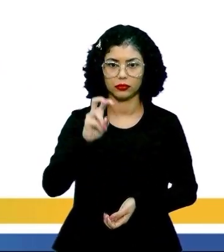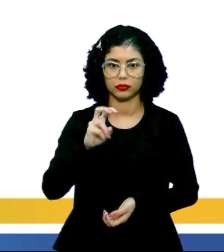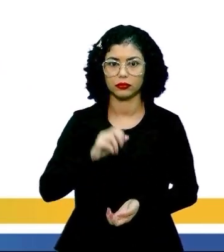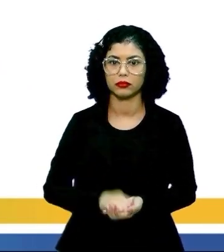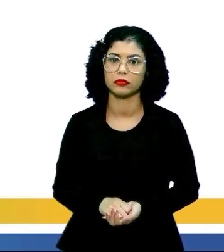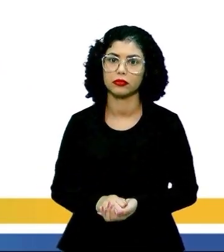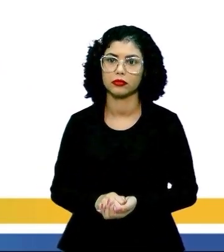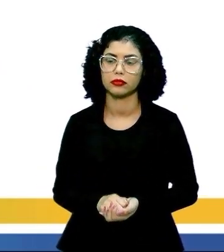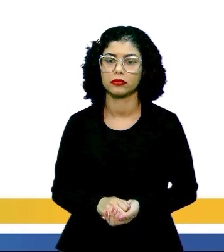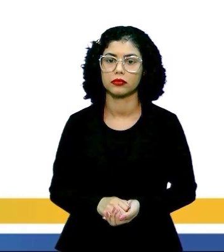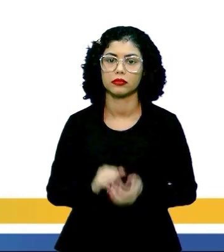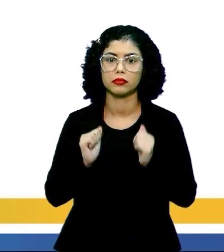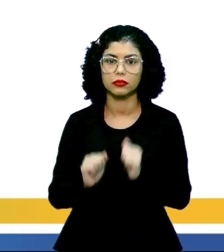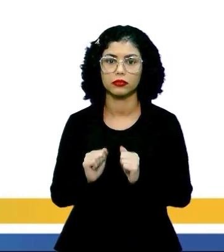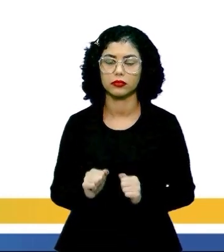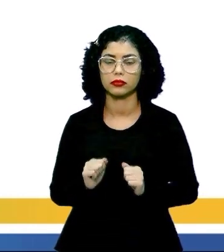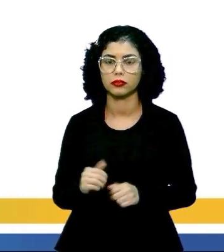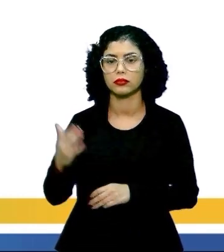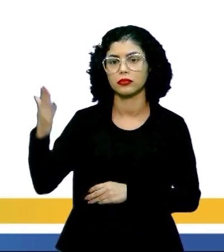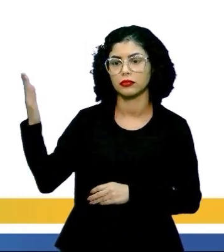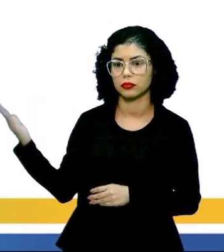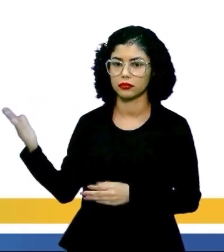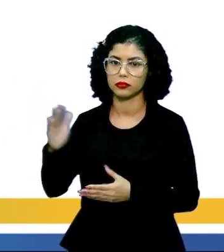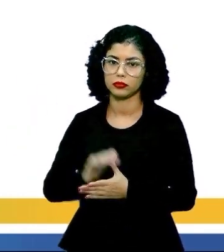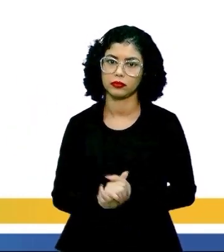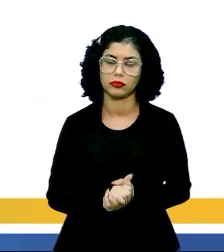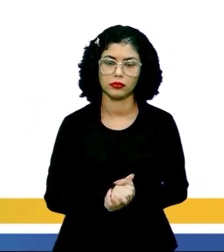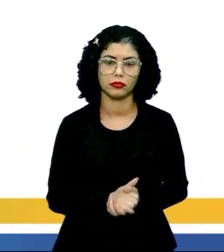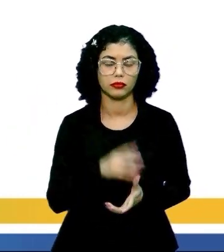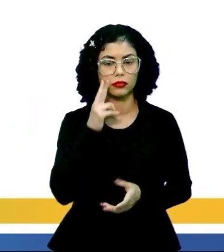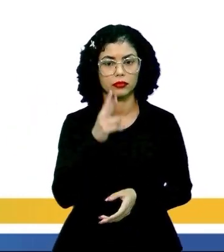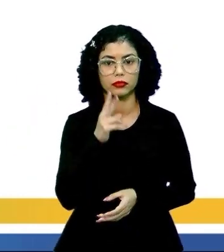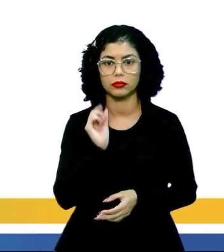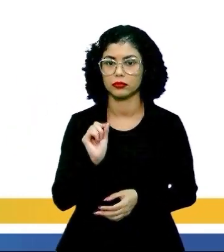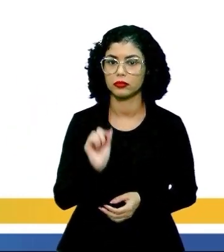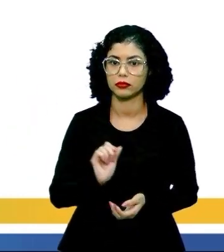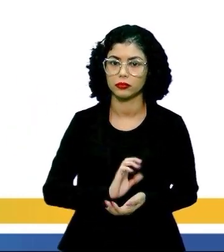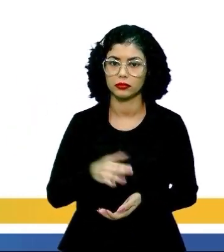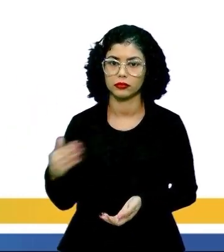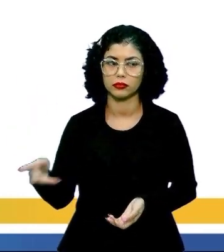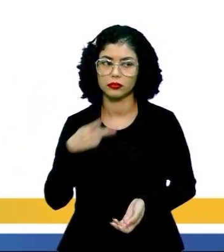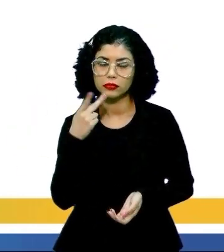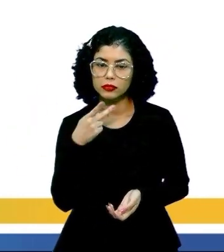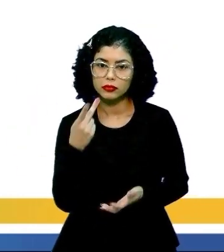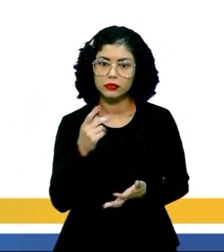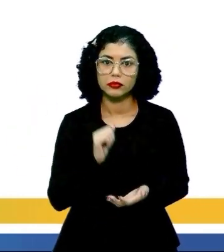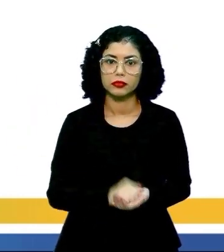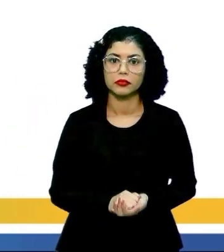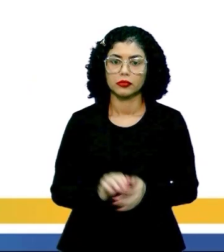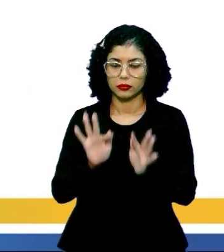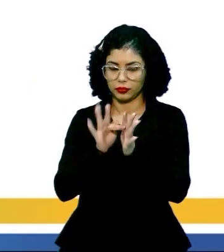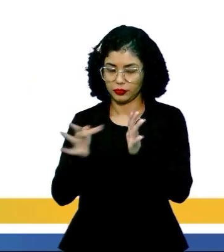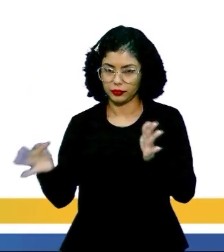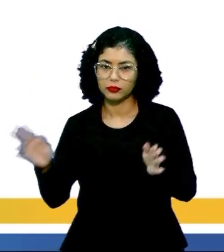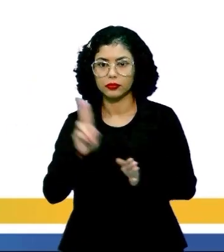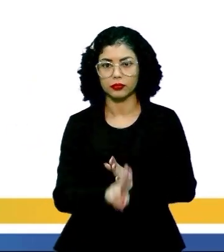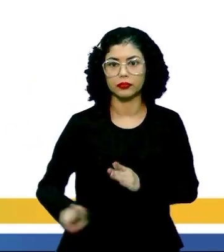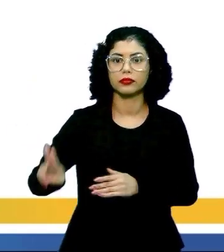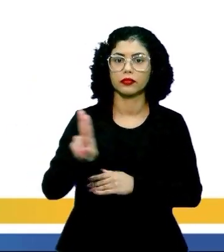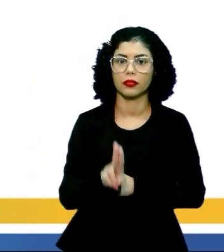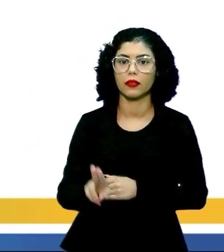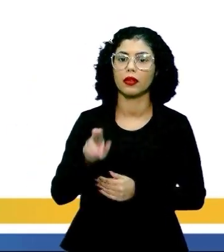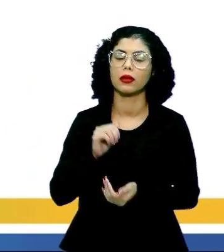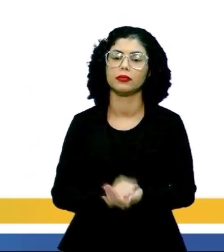45º a gente pode calcul ele como sendo ah vejamos o seguinte quando falamos a respeito da fórmula que é utilizado o